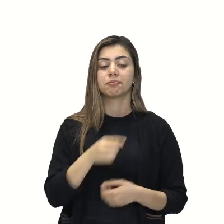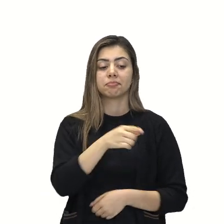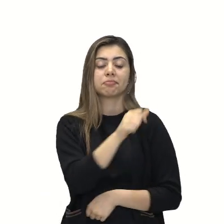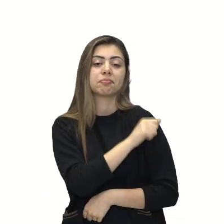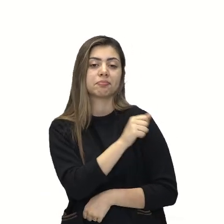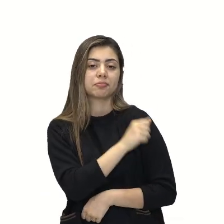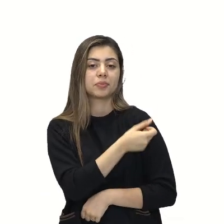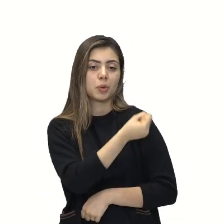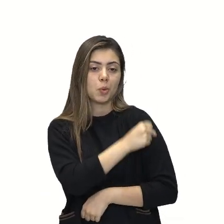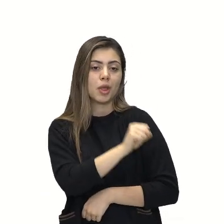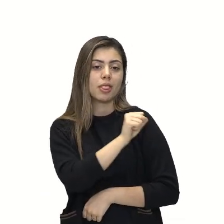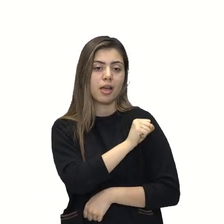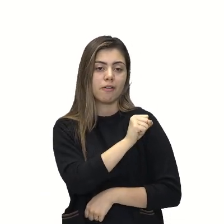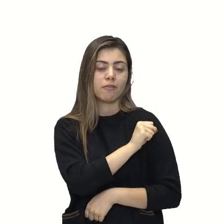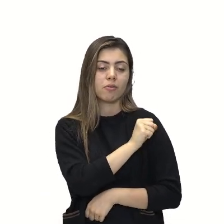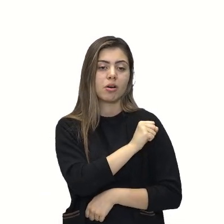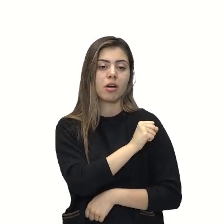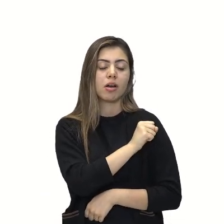estão